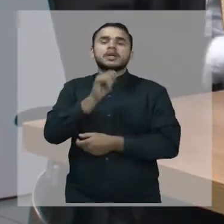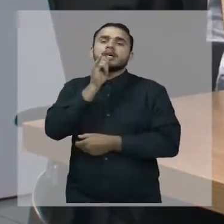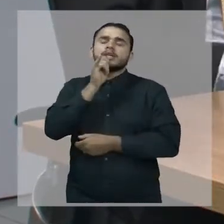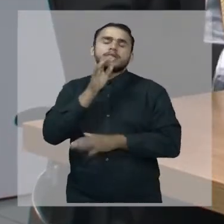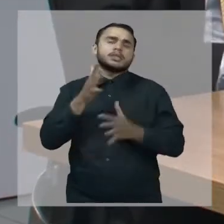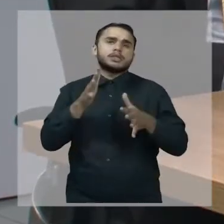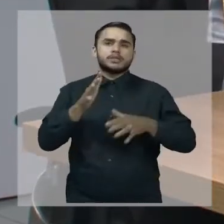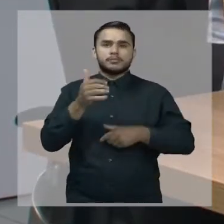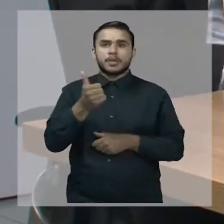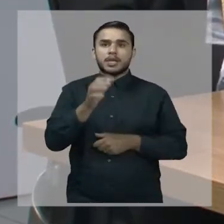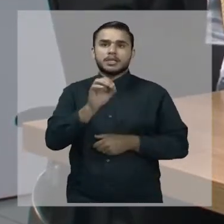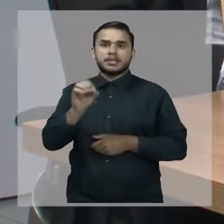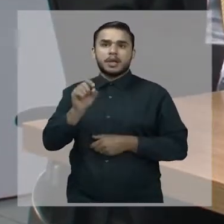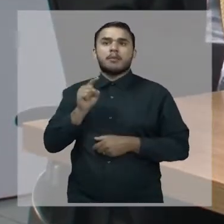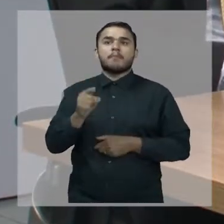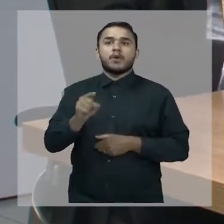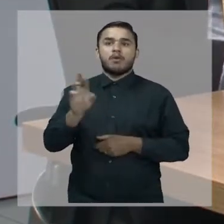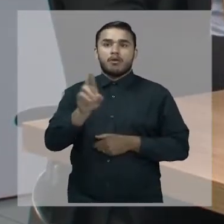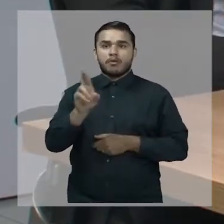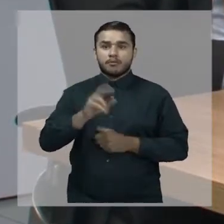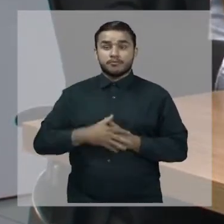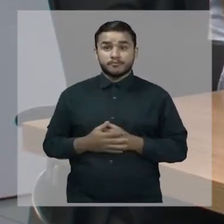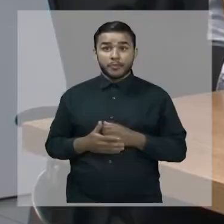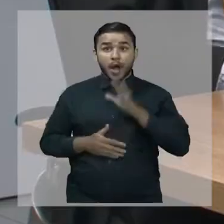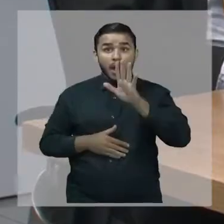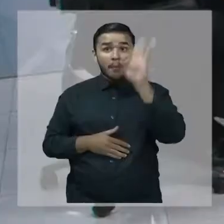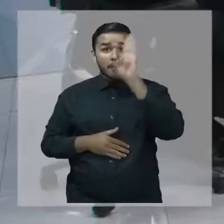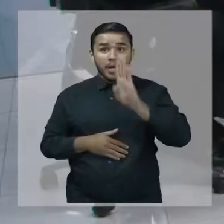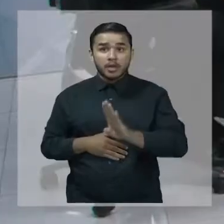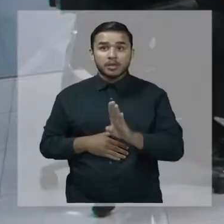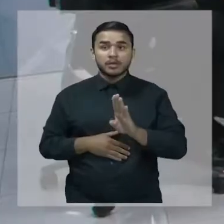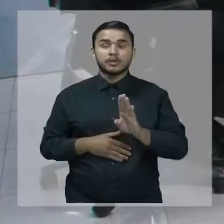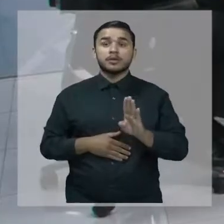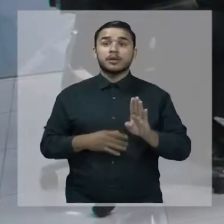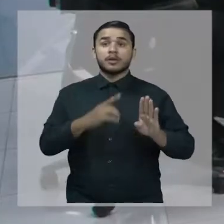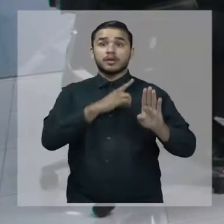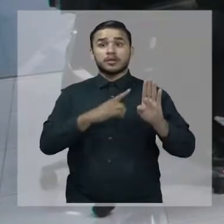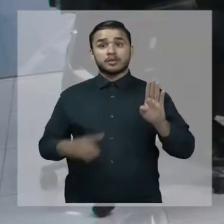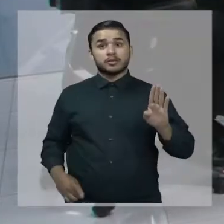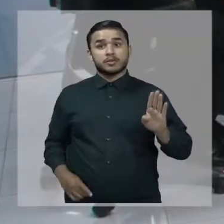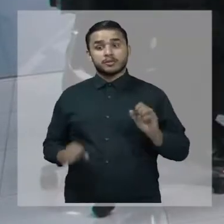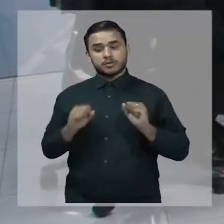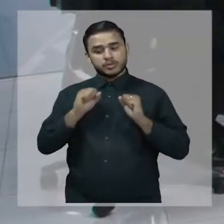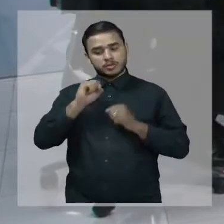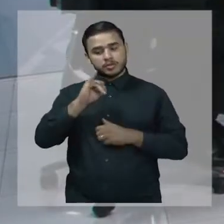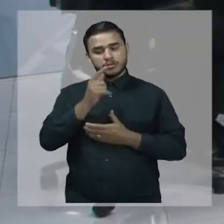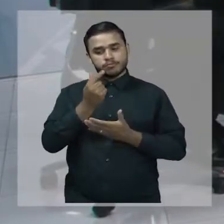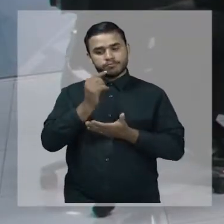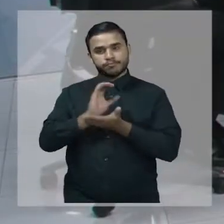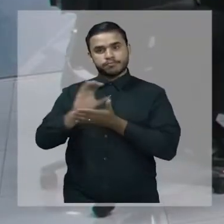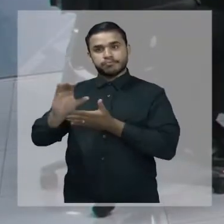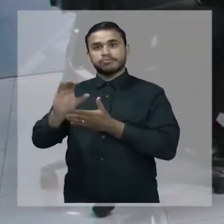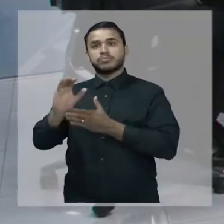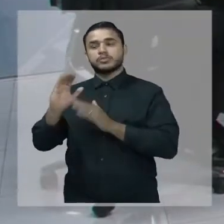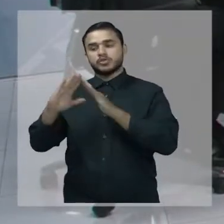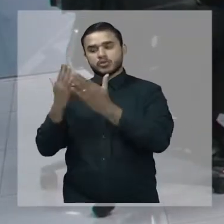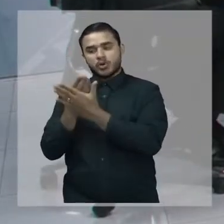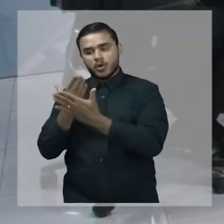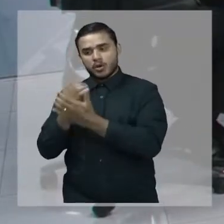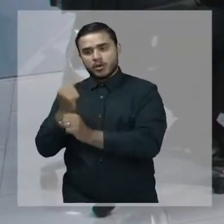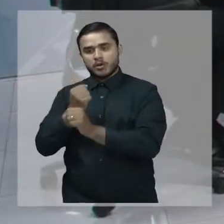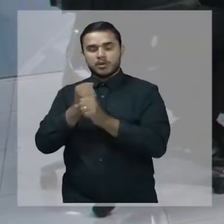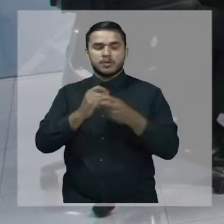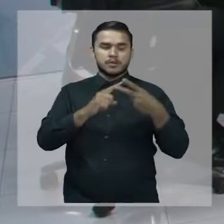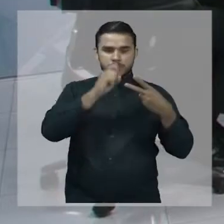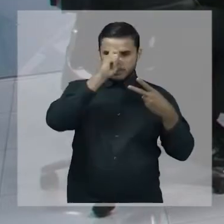para o contribuinte ouvir, você arrecadou R$100 mil. O Brasil tem que decidir, através dos seus deputados, se nós vamos construir uma escola,